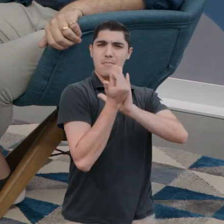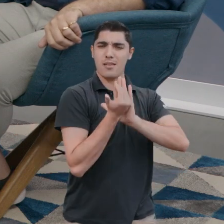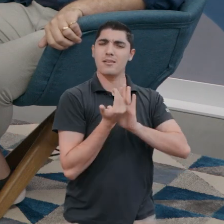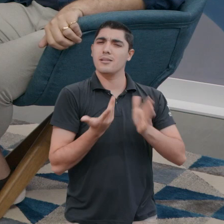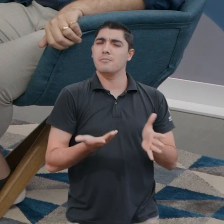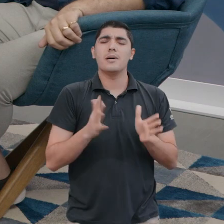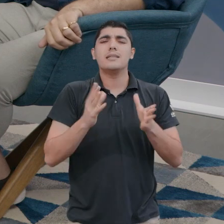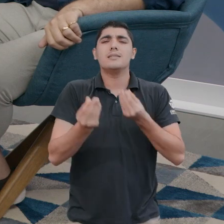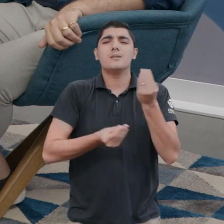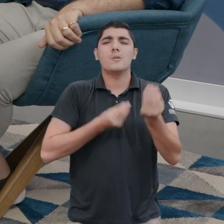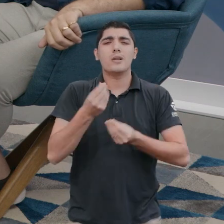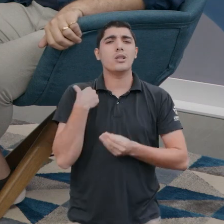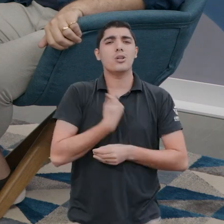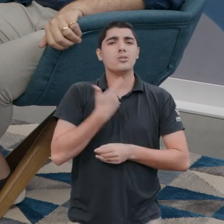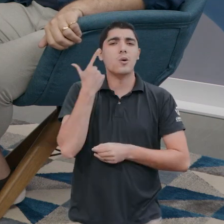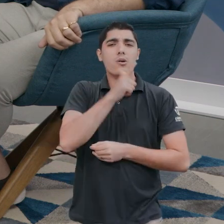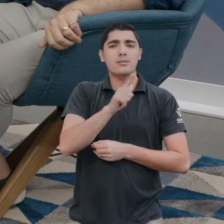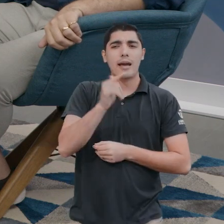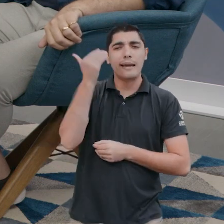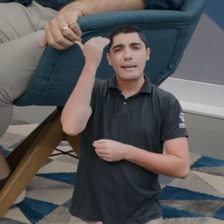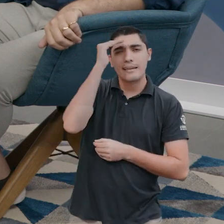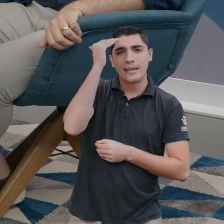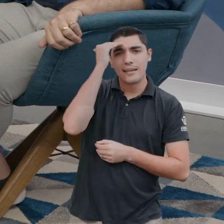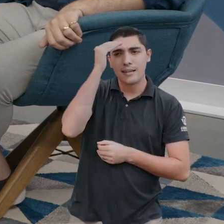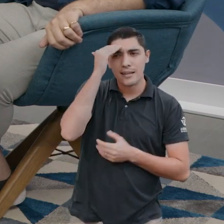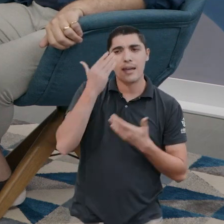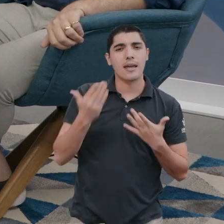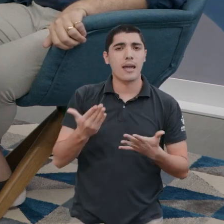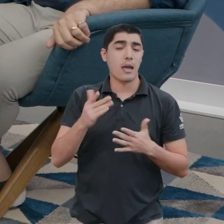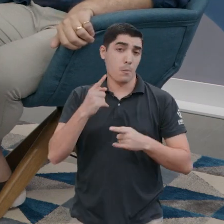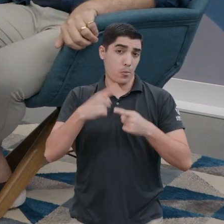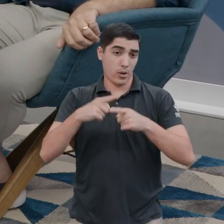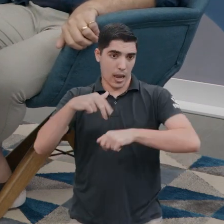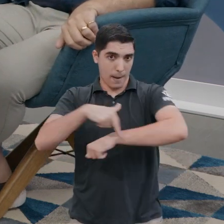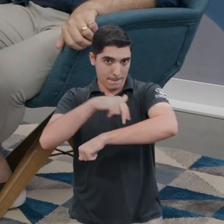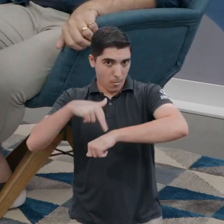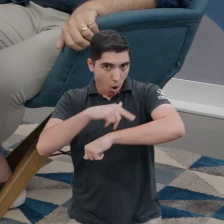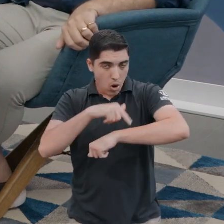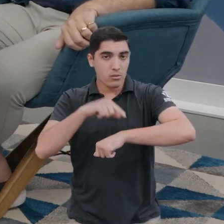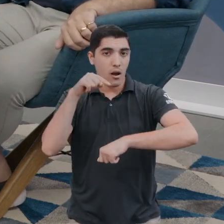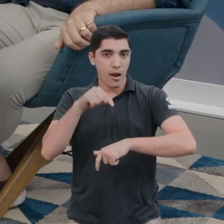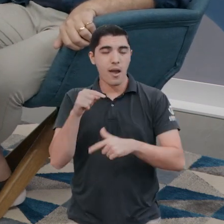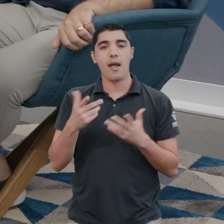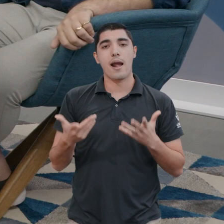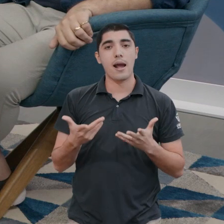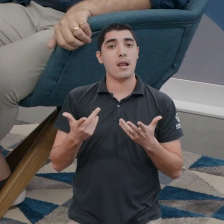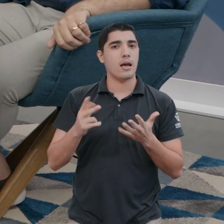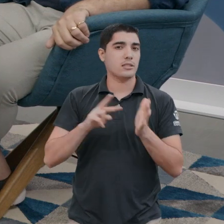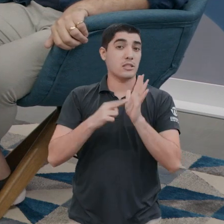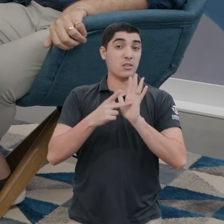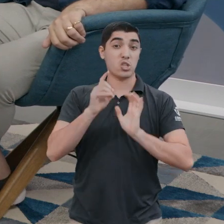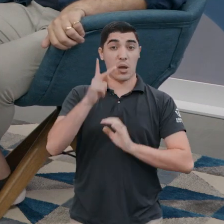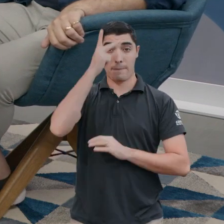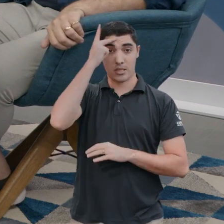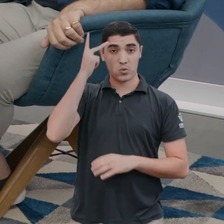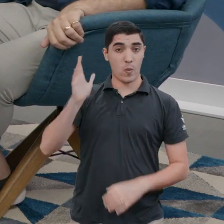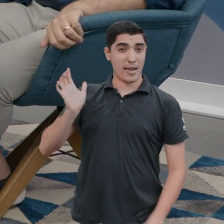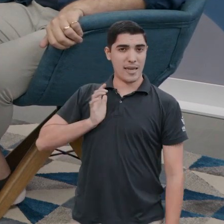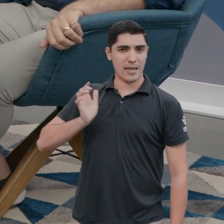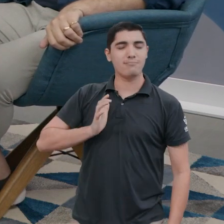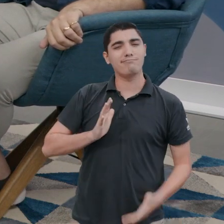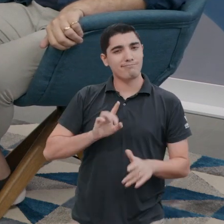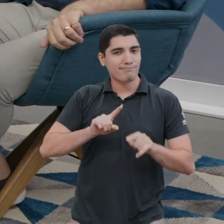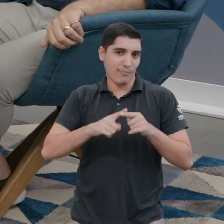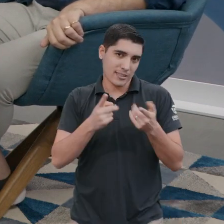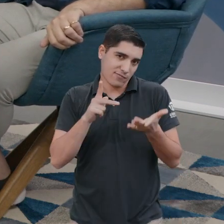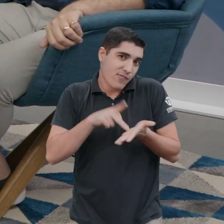cênicos. O que a gente pode tirar para a nossa realidade? E também sem pensar que a moda ela é tida como elitista, né? E